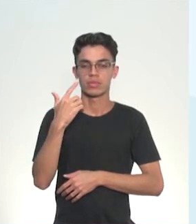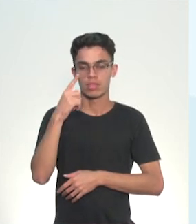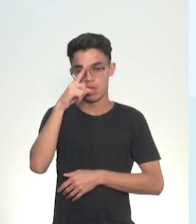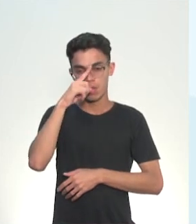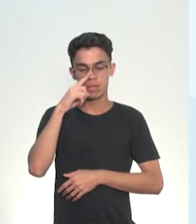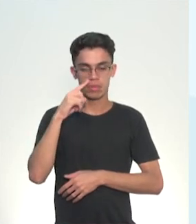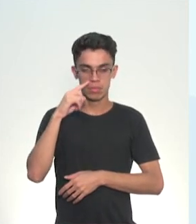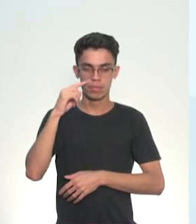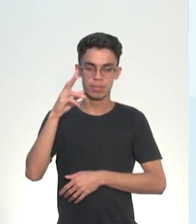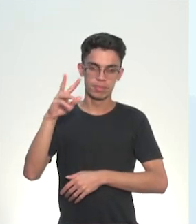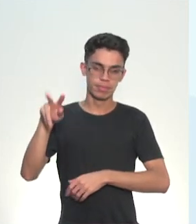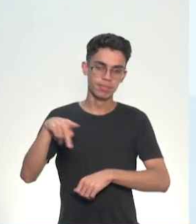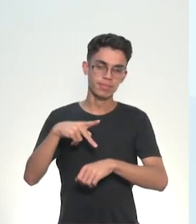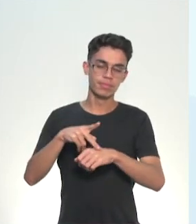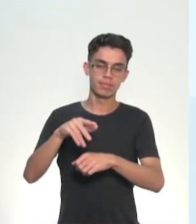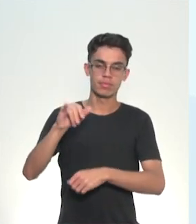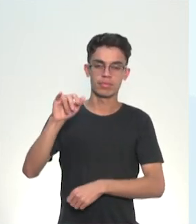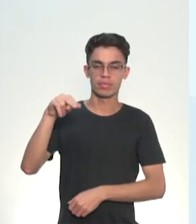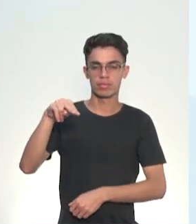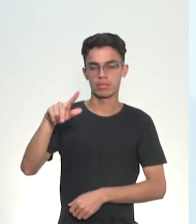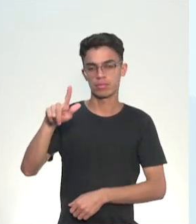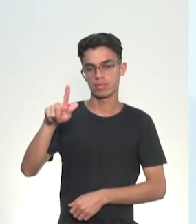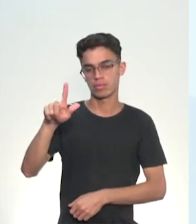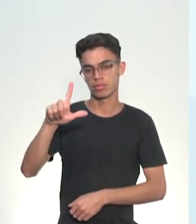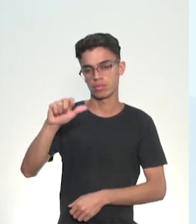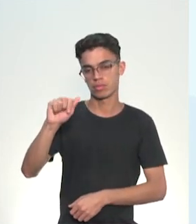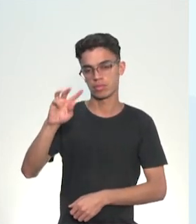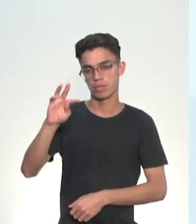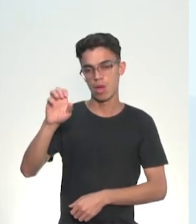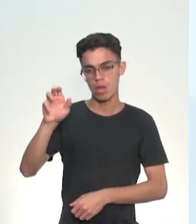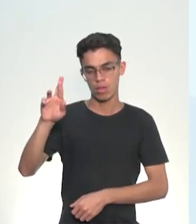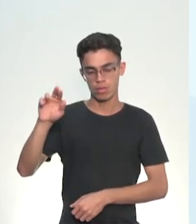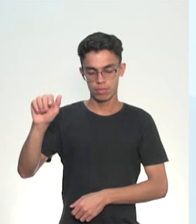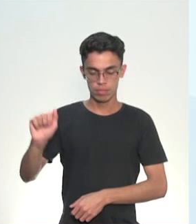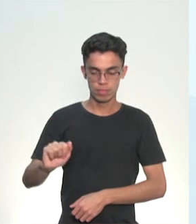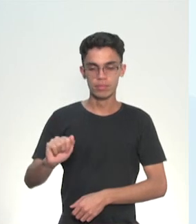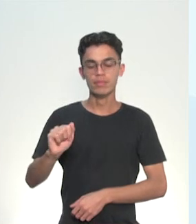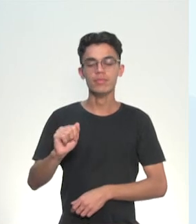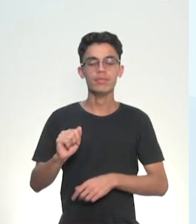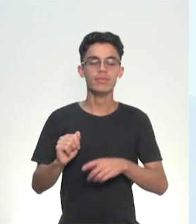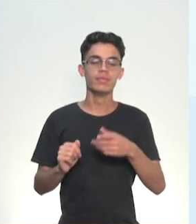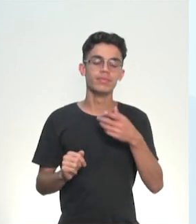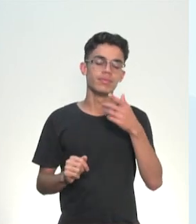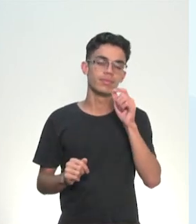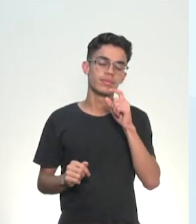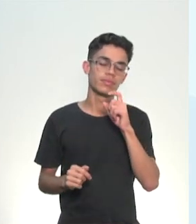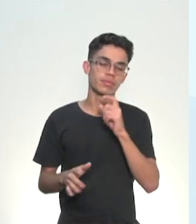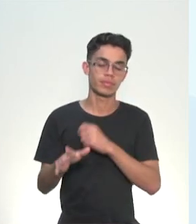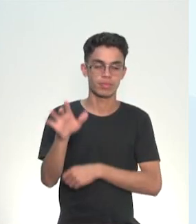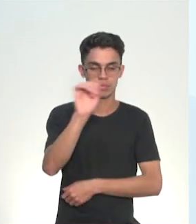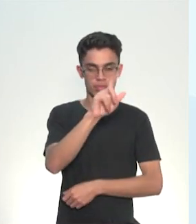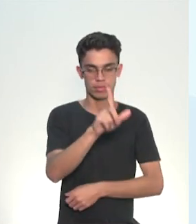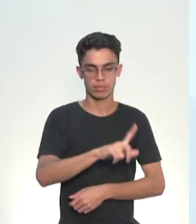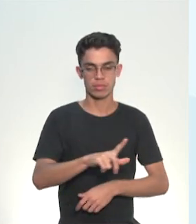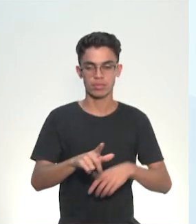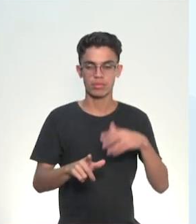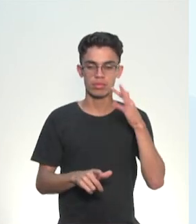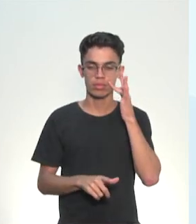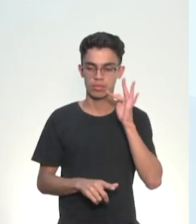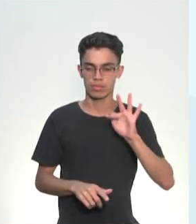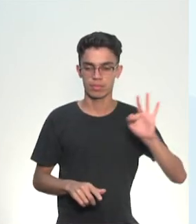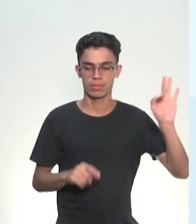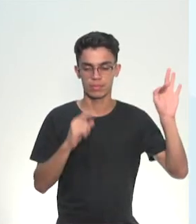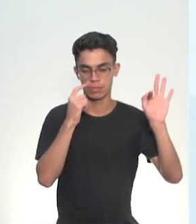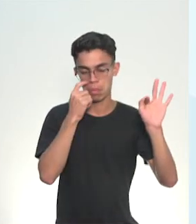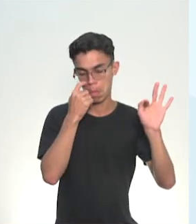a Inglaterra, o azul, que aí destaca aí a França, que é colonizada aí pelos franceses, né? Então, essas regiões aí